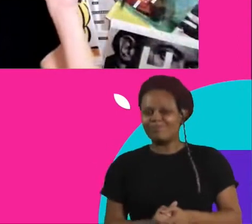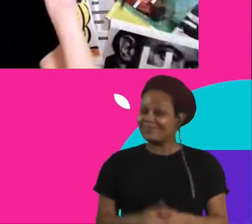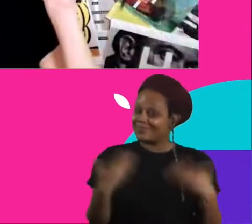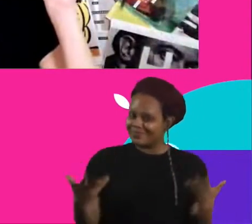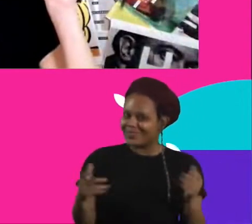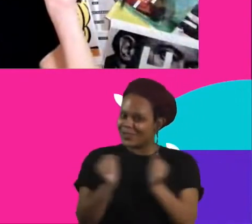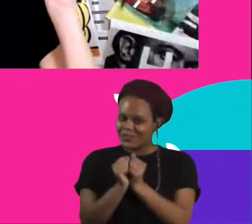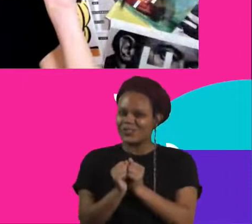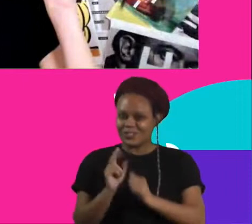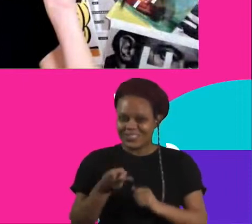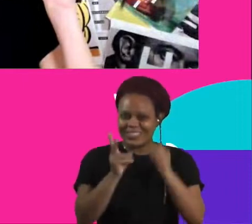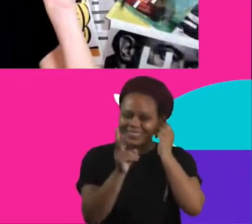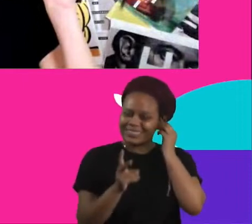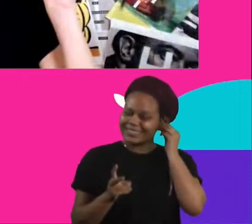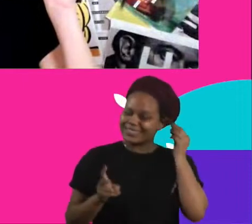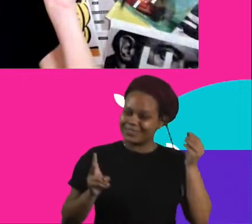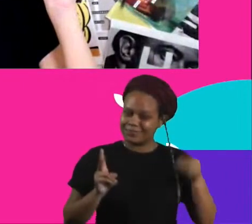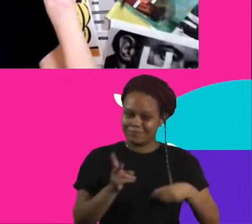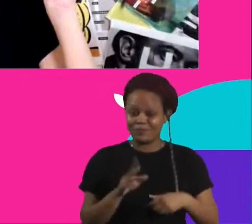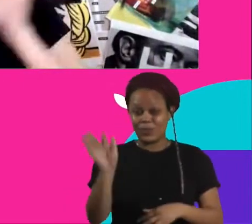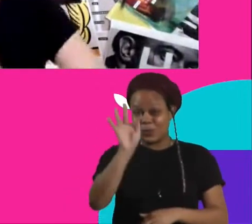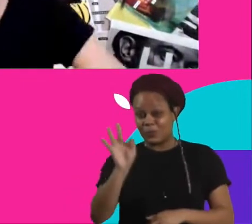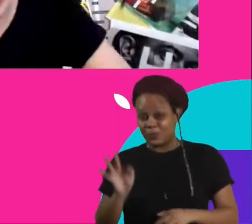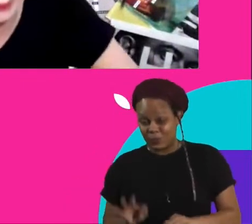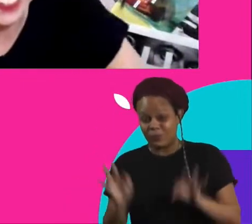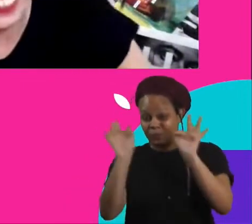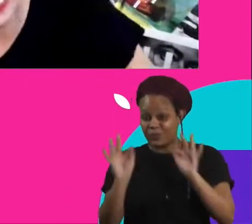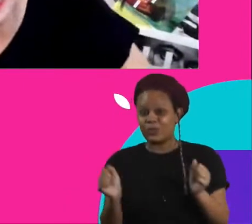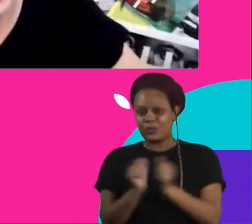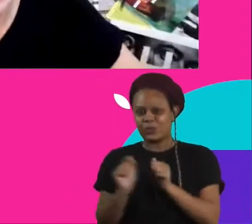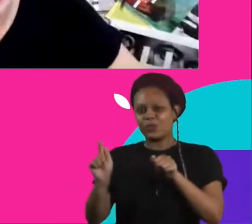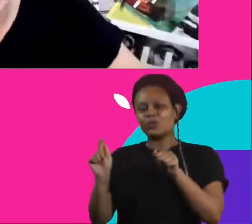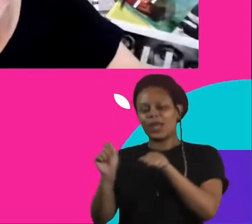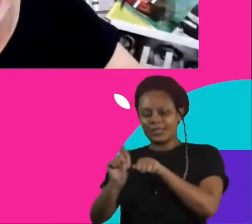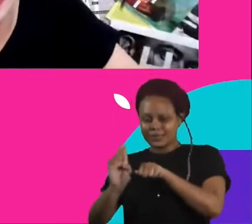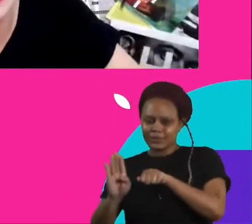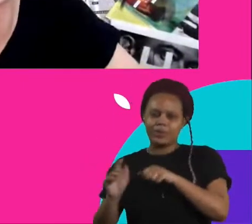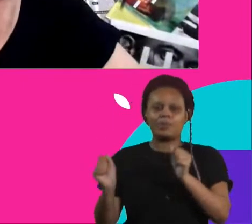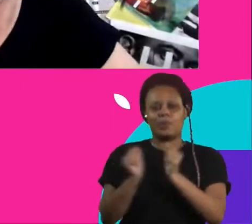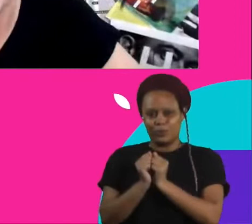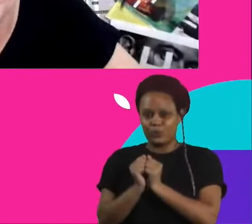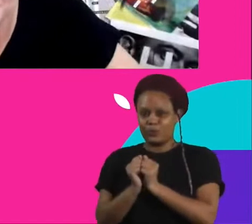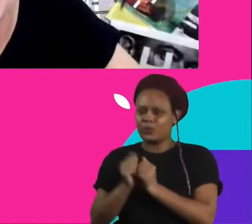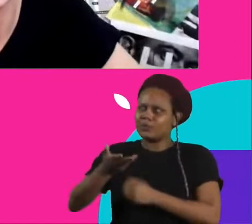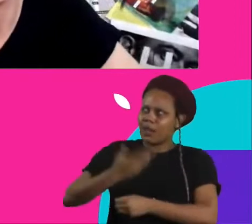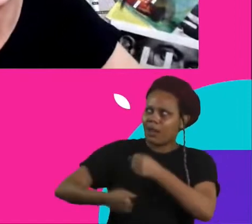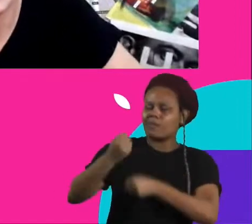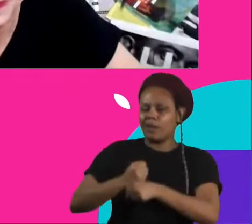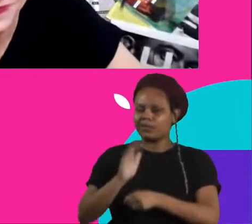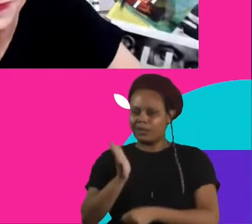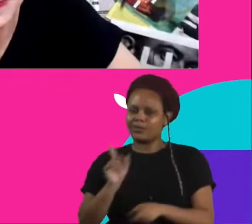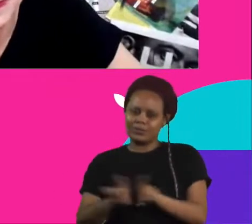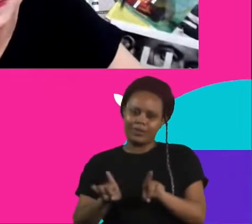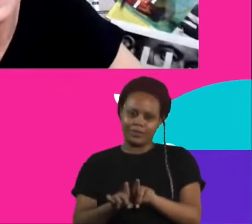né? Estamos de boaça, estou muito feliz de estar aqui no Social Guru pela segunda vez. Estive ano passado e estou muito feliz de estar